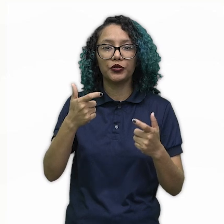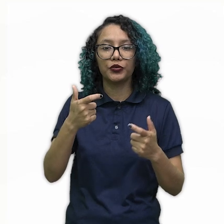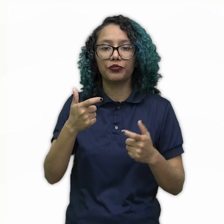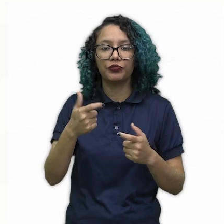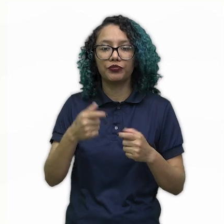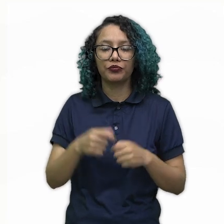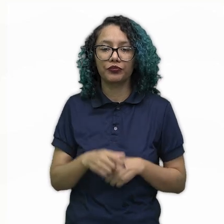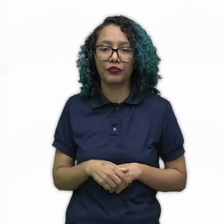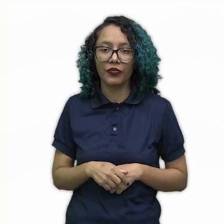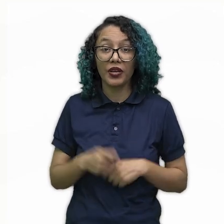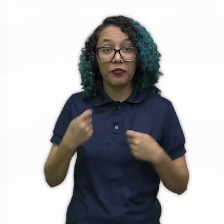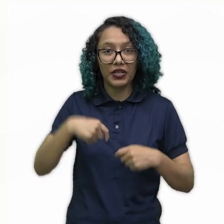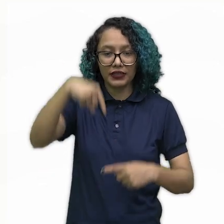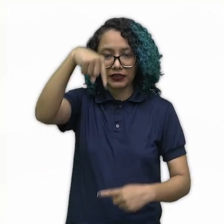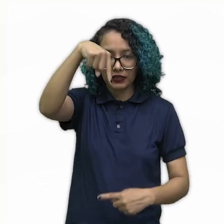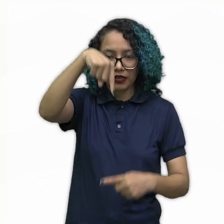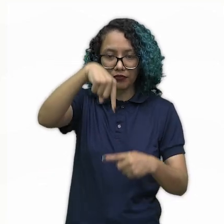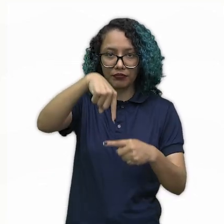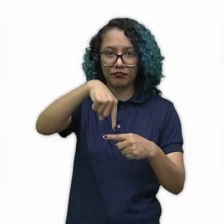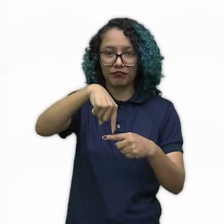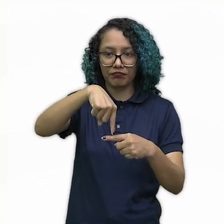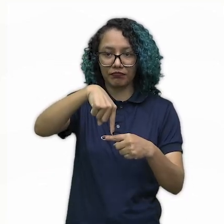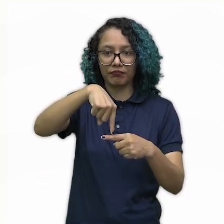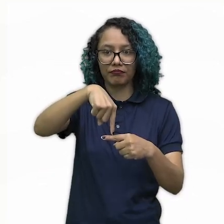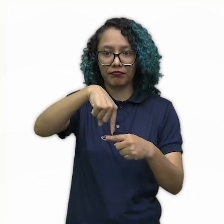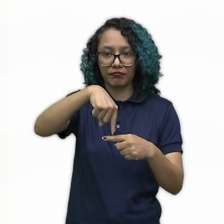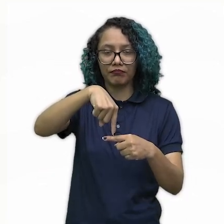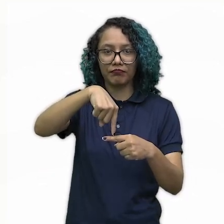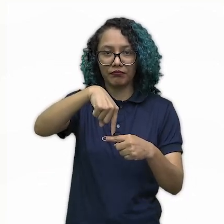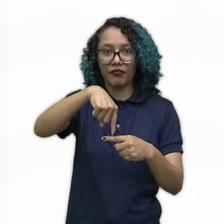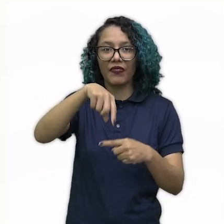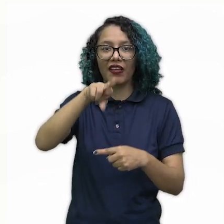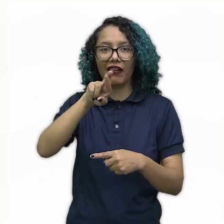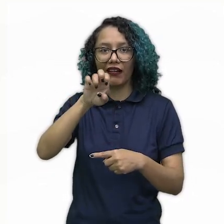exatamente perpendicular, tá?